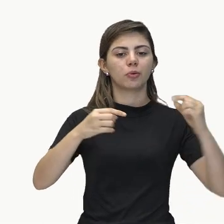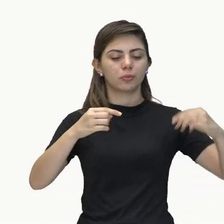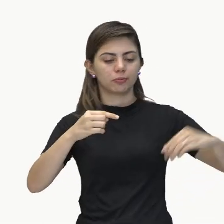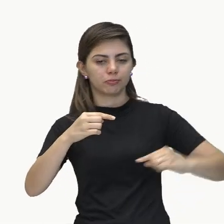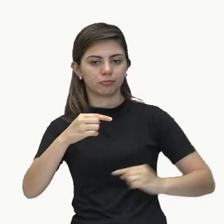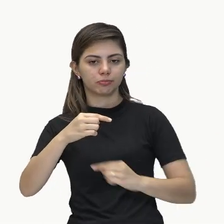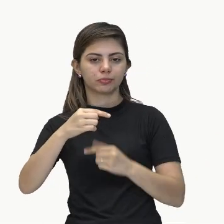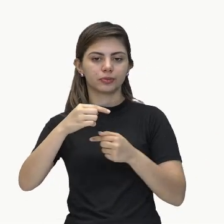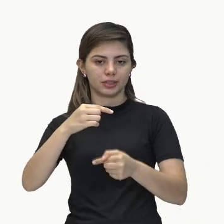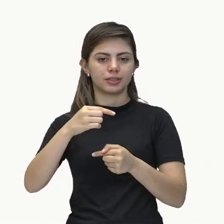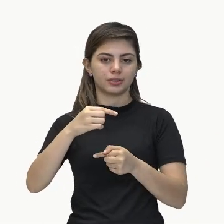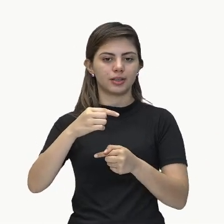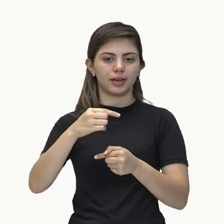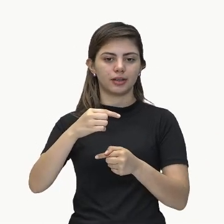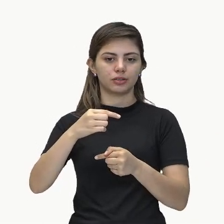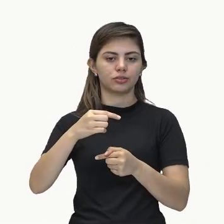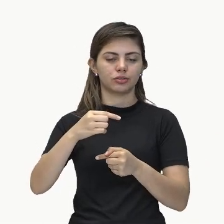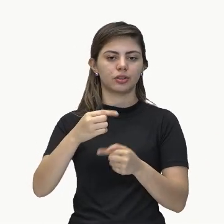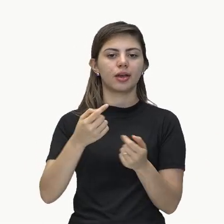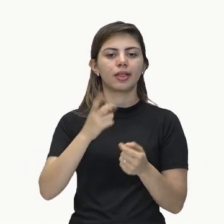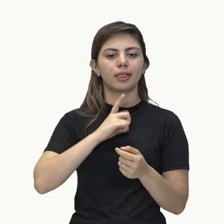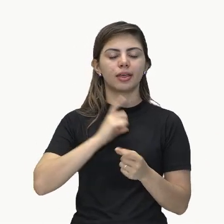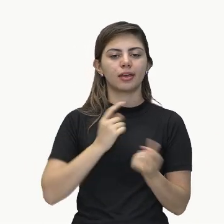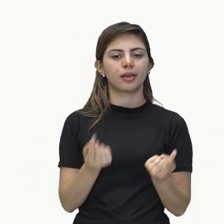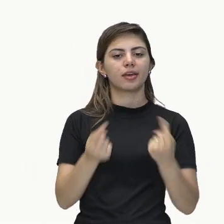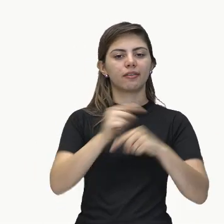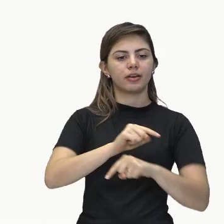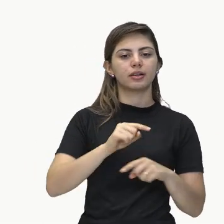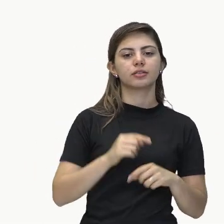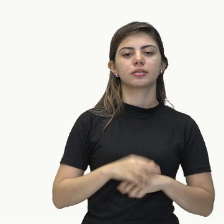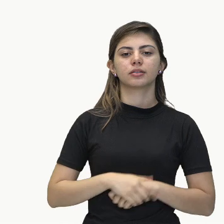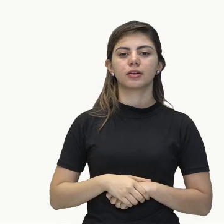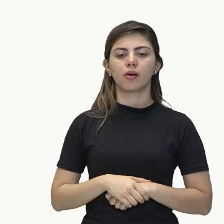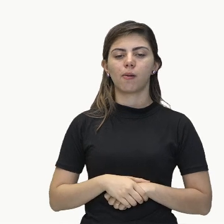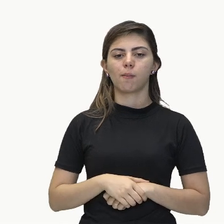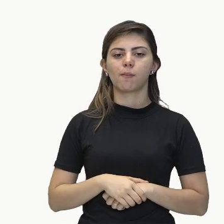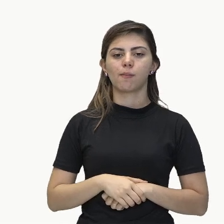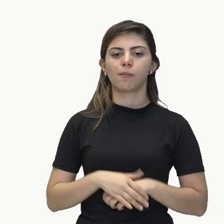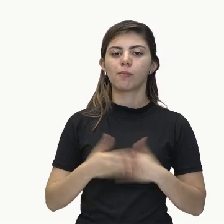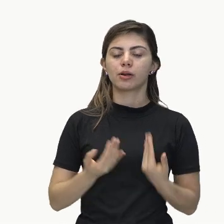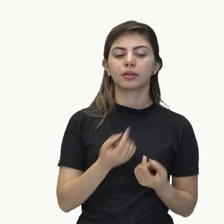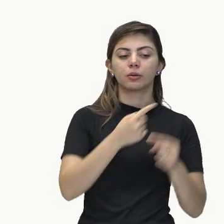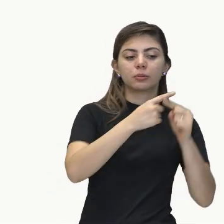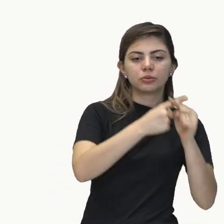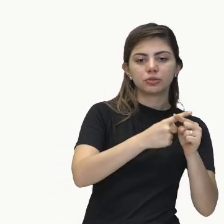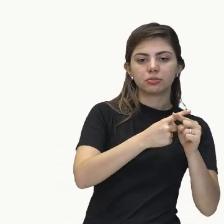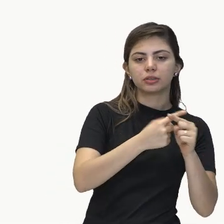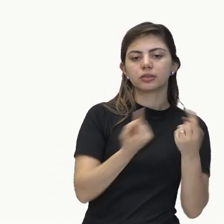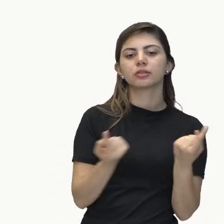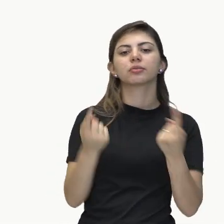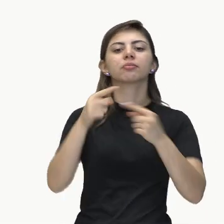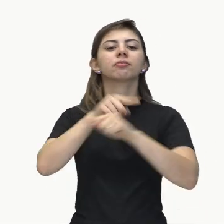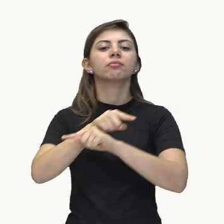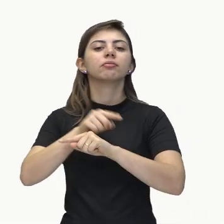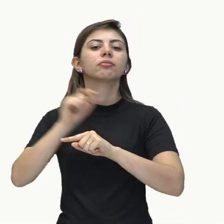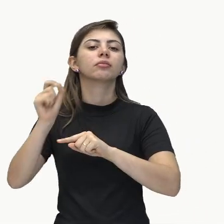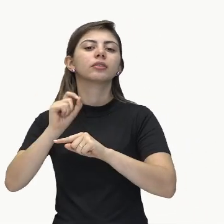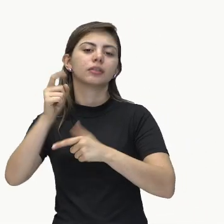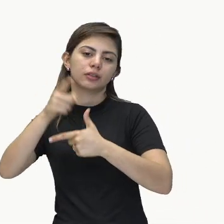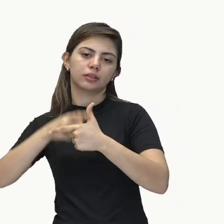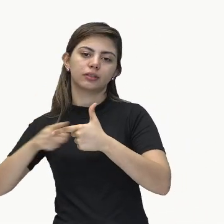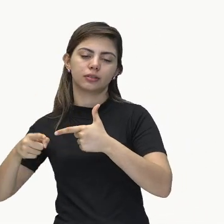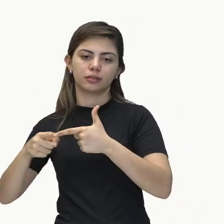termo com a sua operação inversa. Então, a operação inversa da multiplicação é a